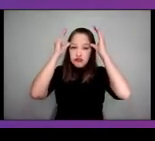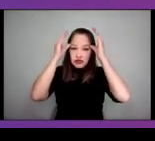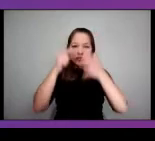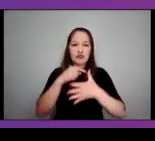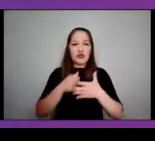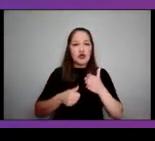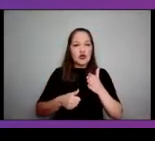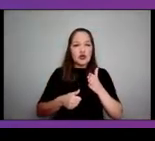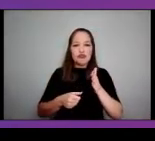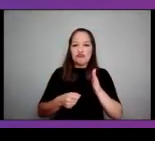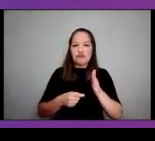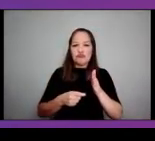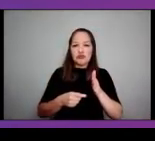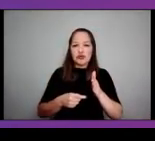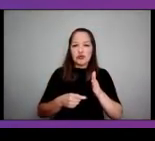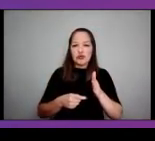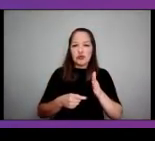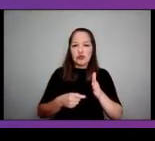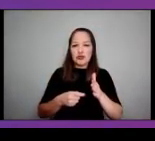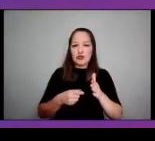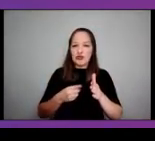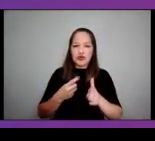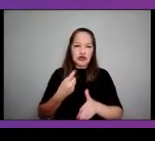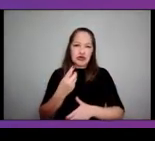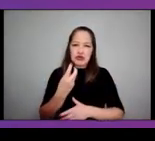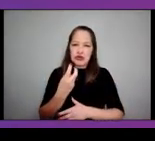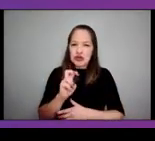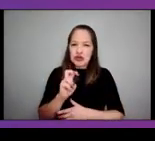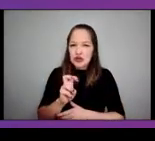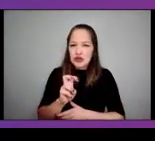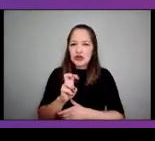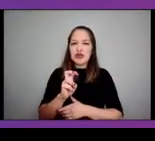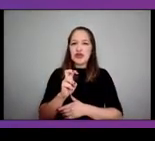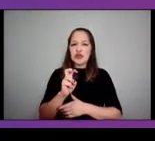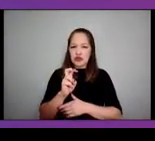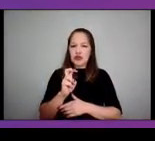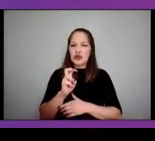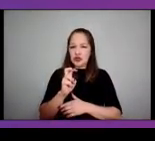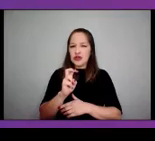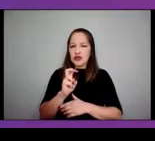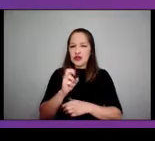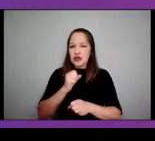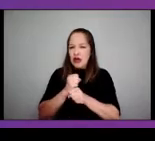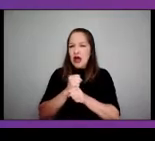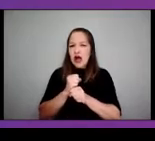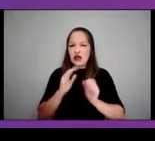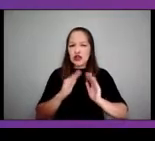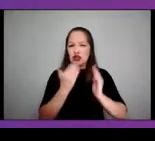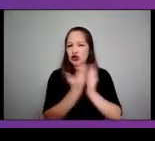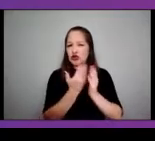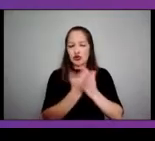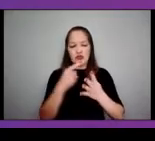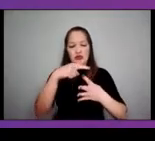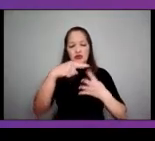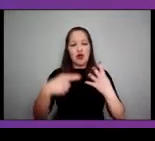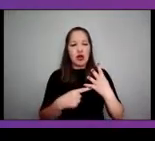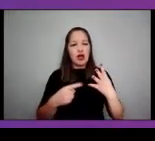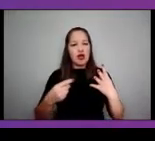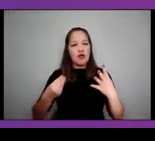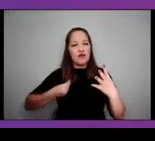de seu lado de 15 anos o mais ou menos da escolaridade deveria ser a partir dos como evitar né da